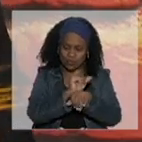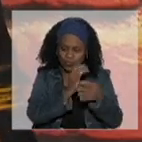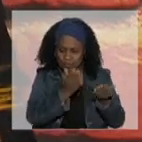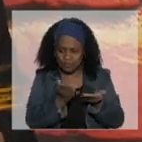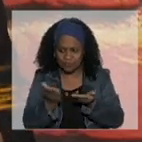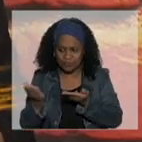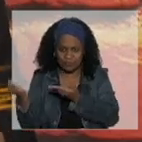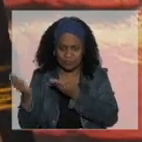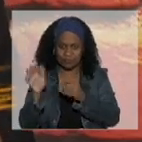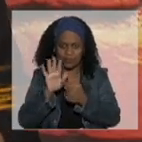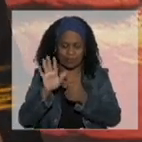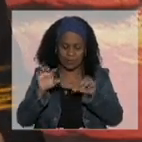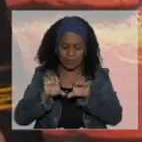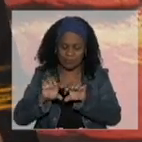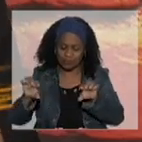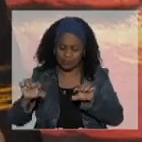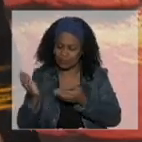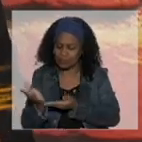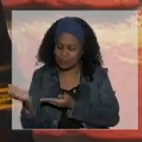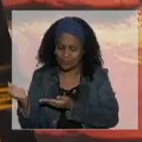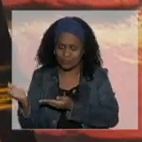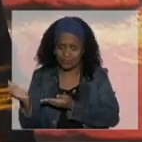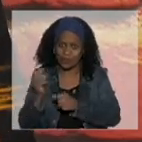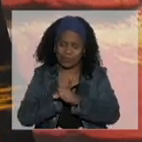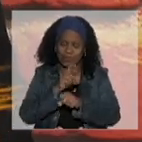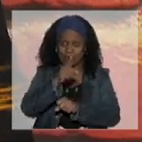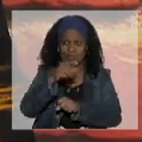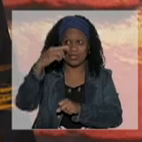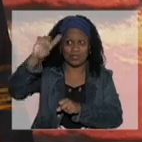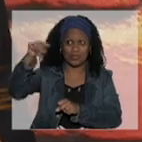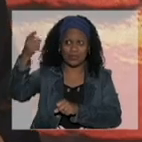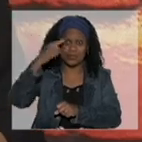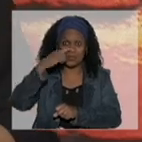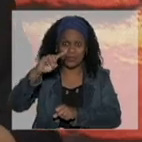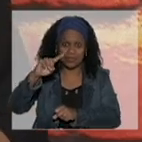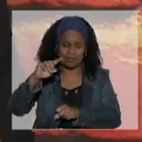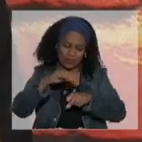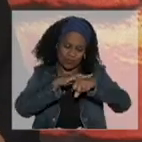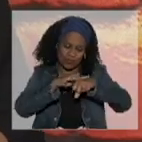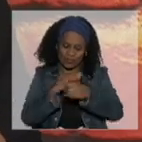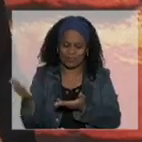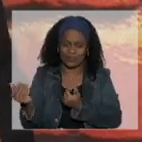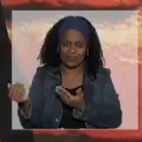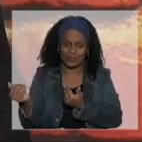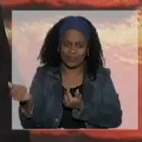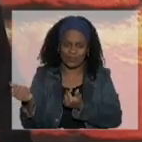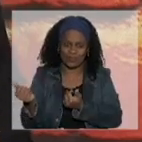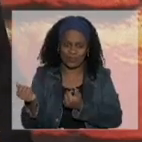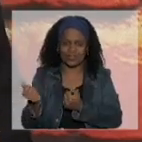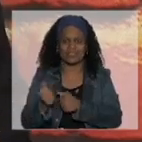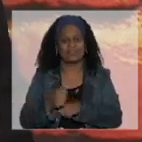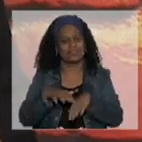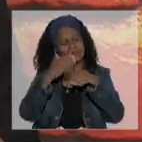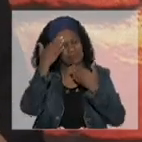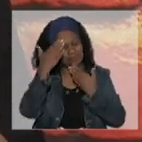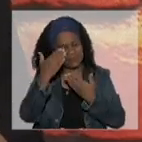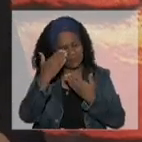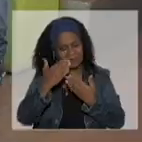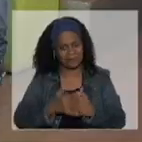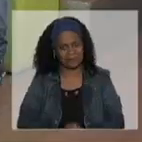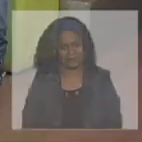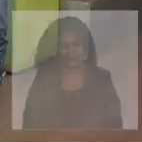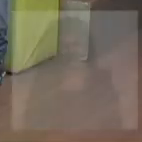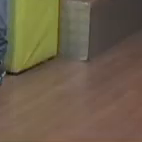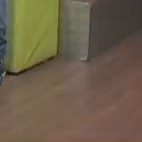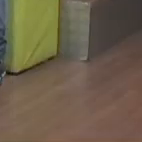acessar o canal de tv led que aparece aqui na sua tela eu espero vocês semana que vem com mais papo de juventude tv alerj o canal do povo fluminense